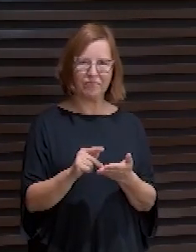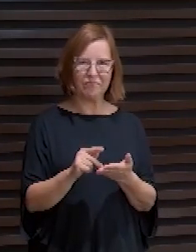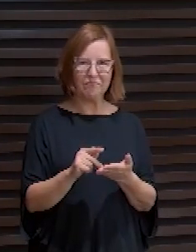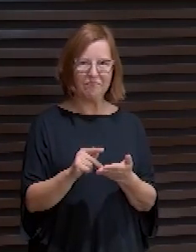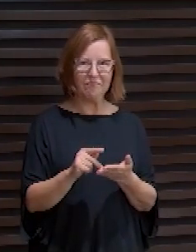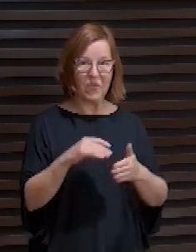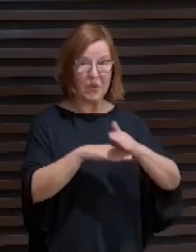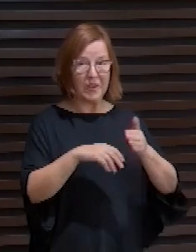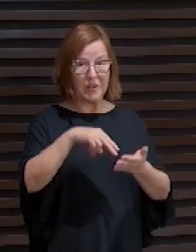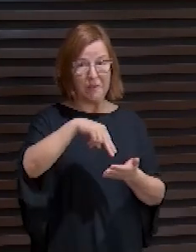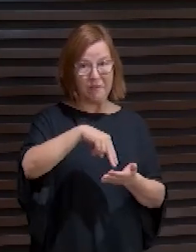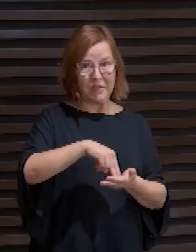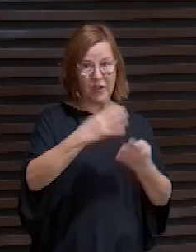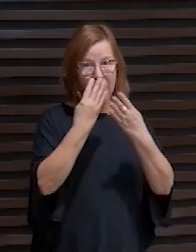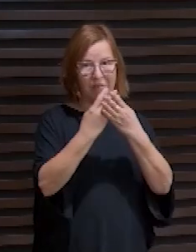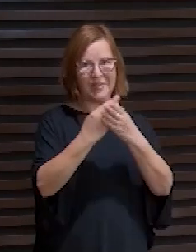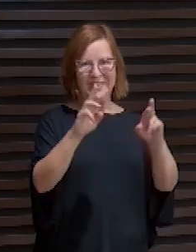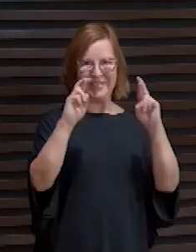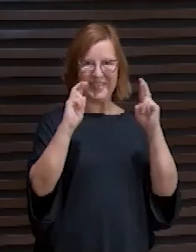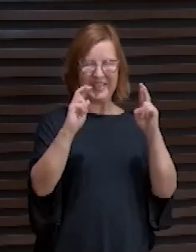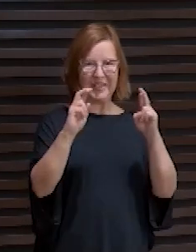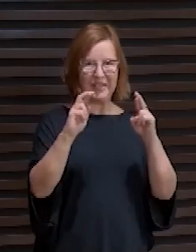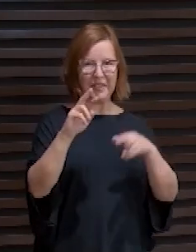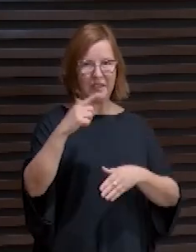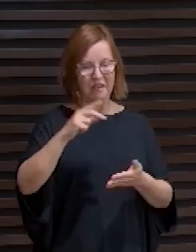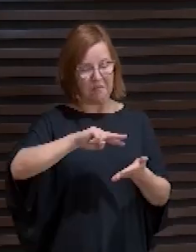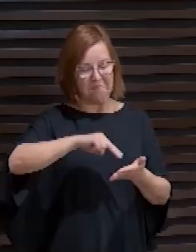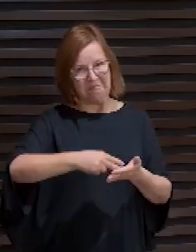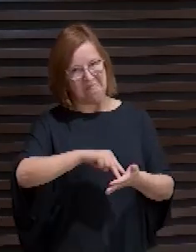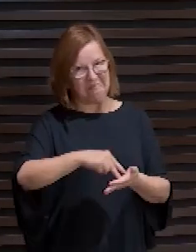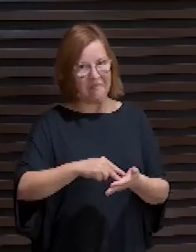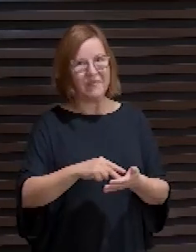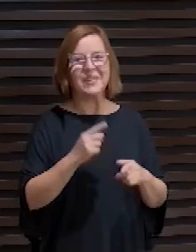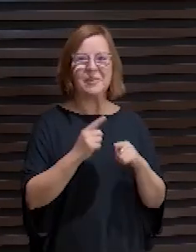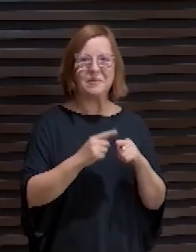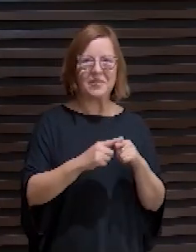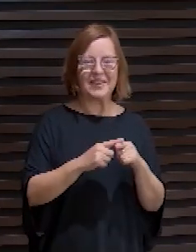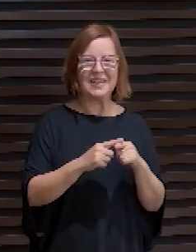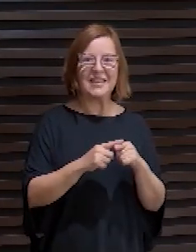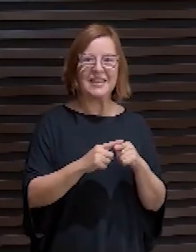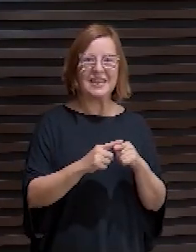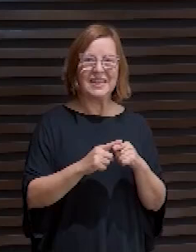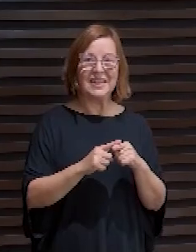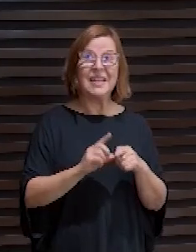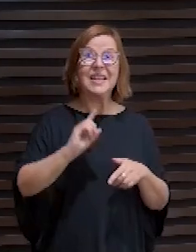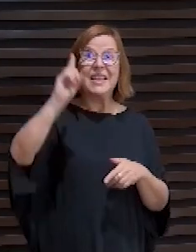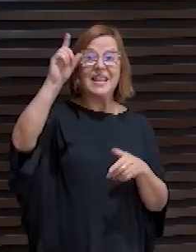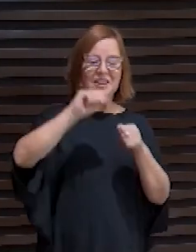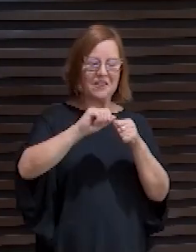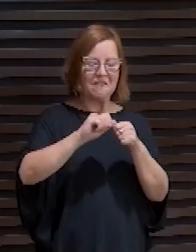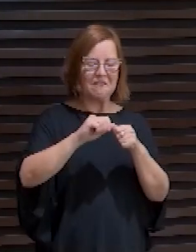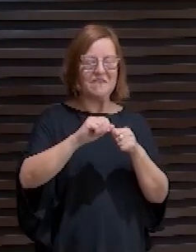firme a confissão da esperança, sem vacilar, pois quem fez a promessa é